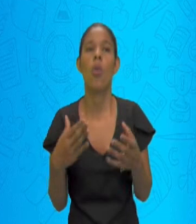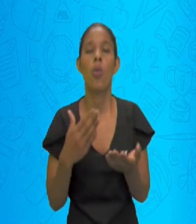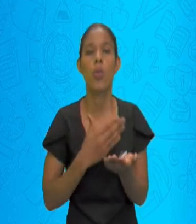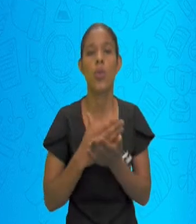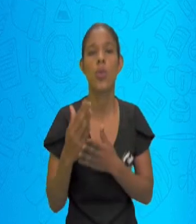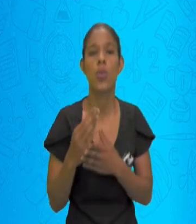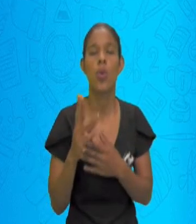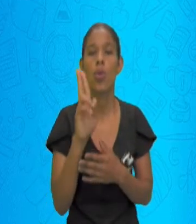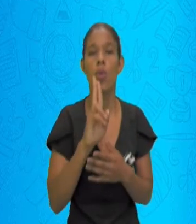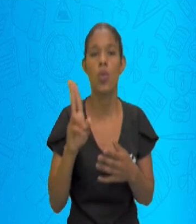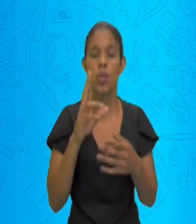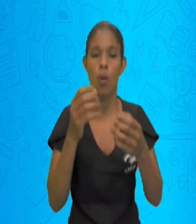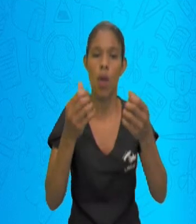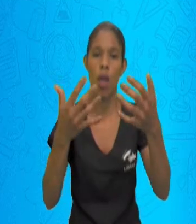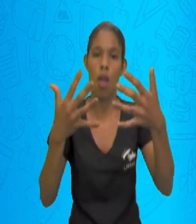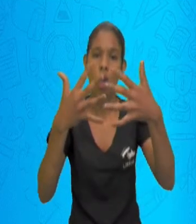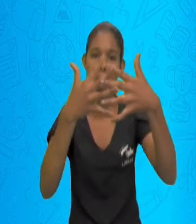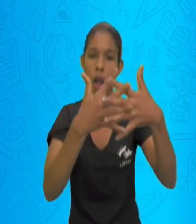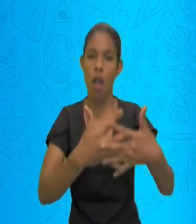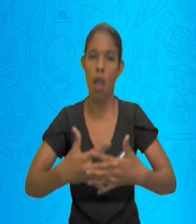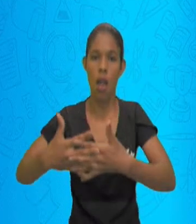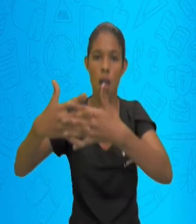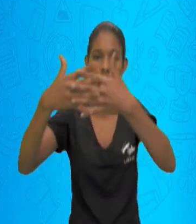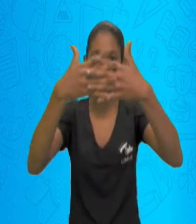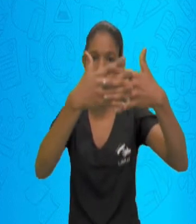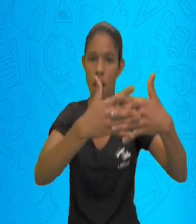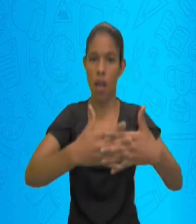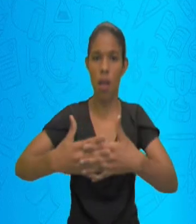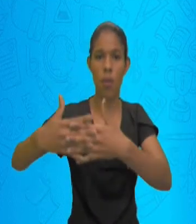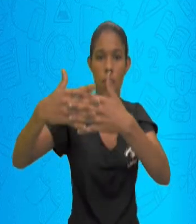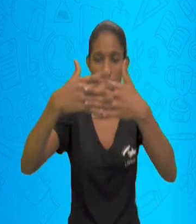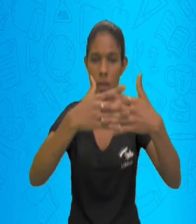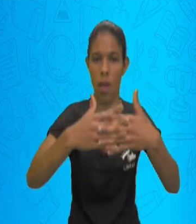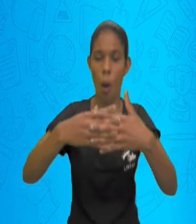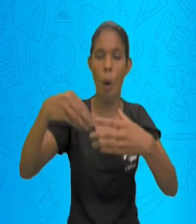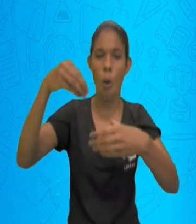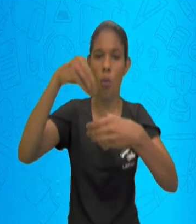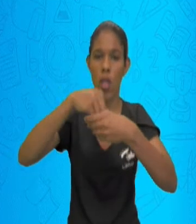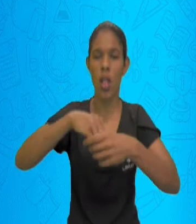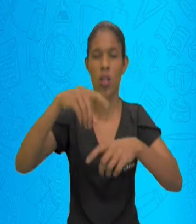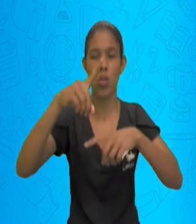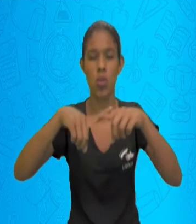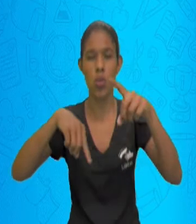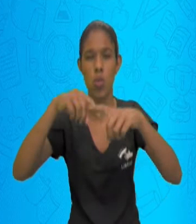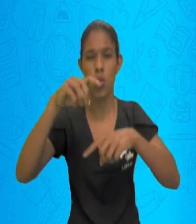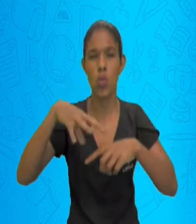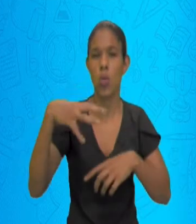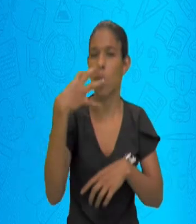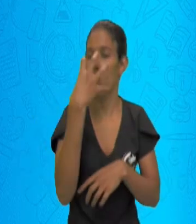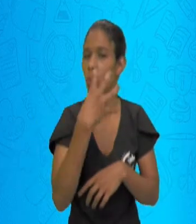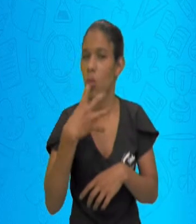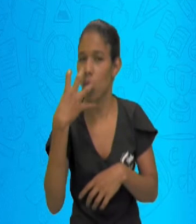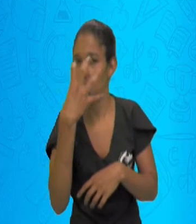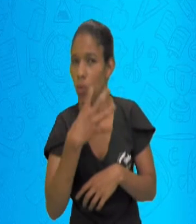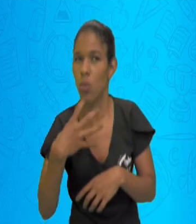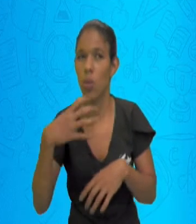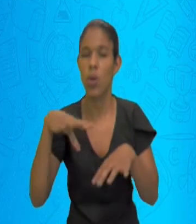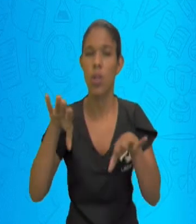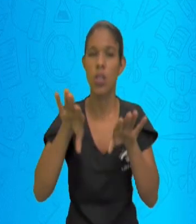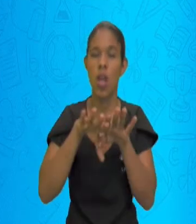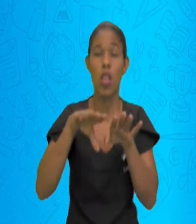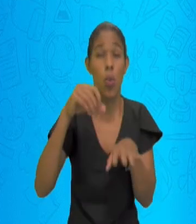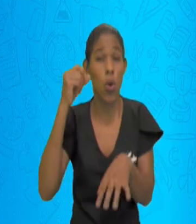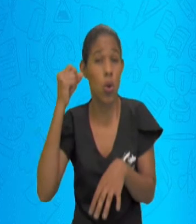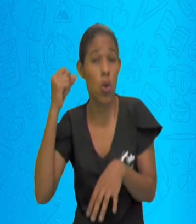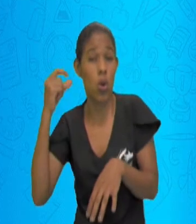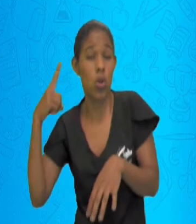para colocar a sua caçamba, instrumentos musicais, por eles tocados e amplificados por alto-falantes, desfilando pelas